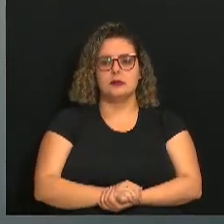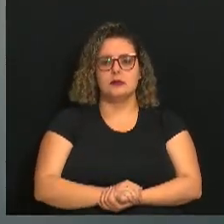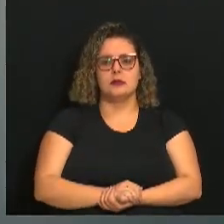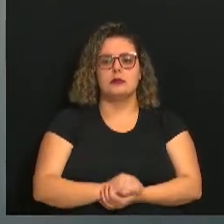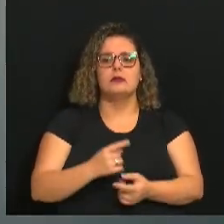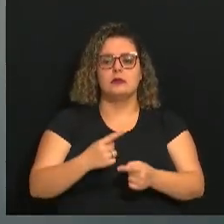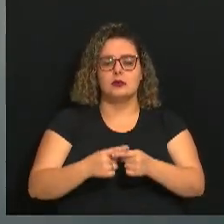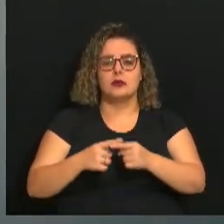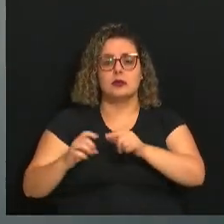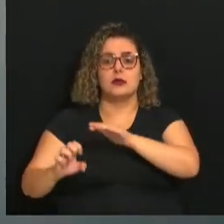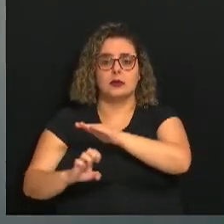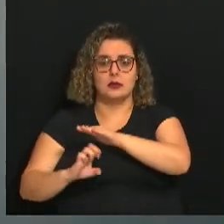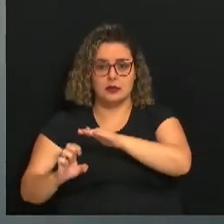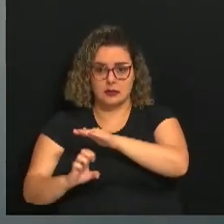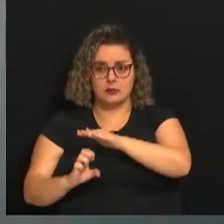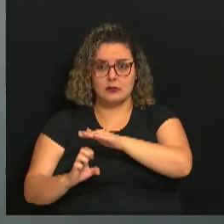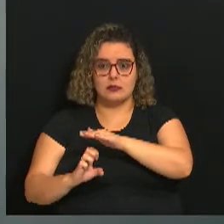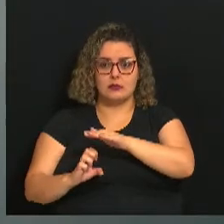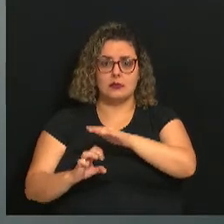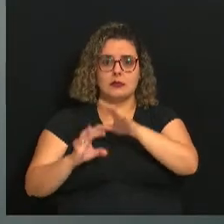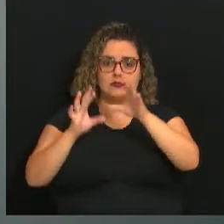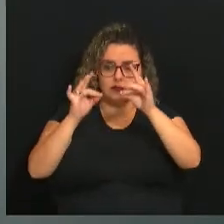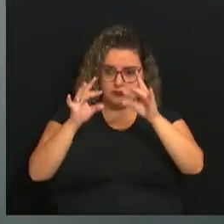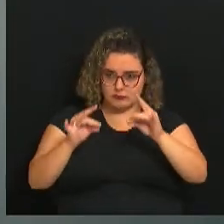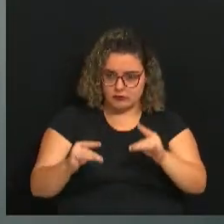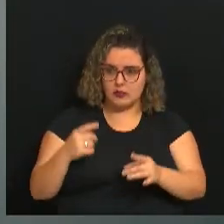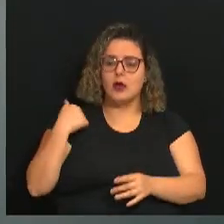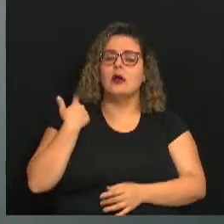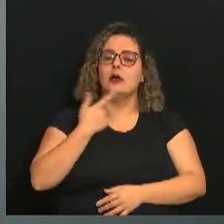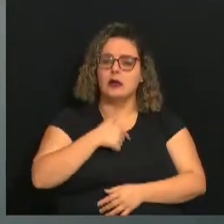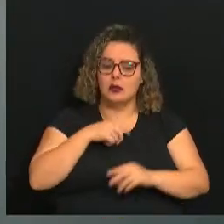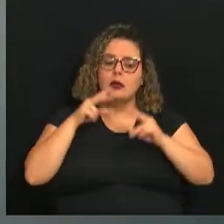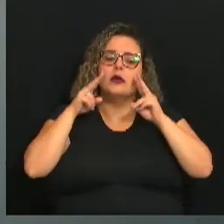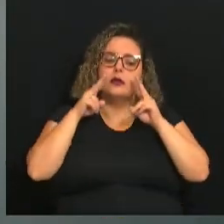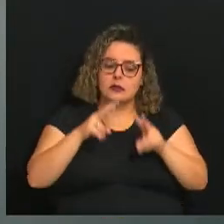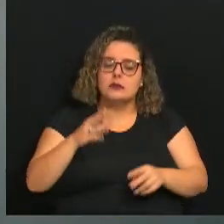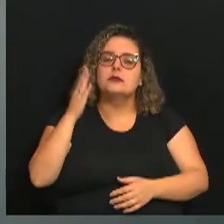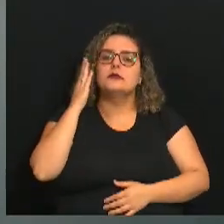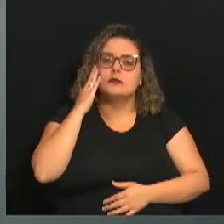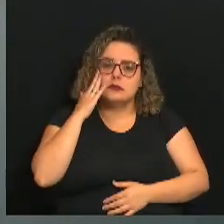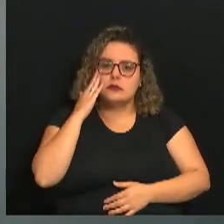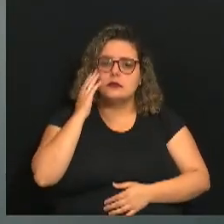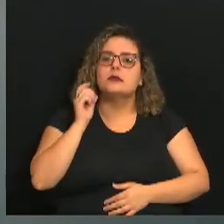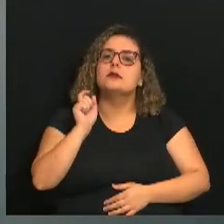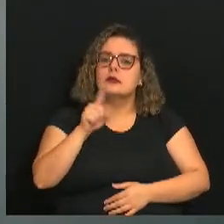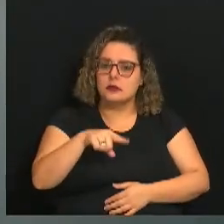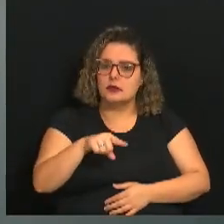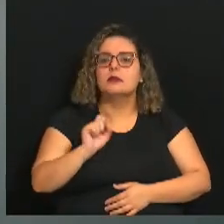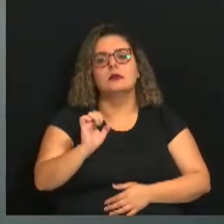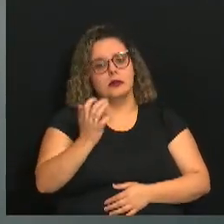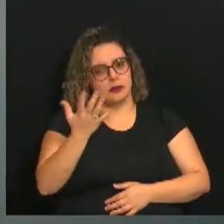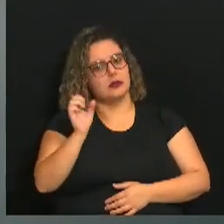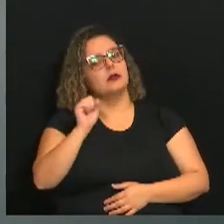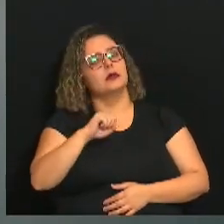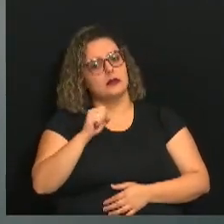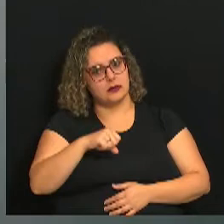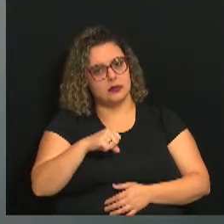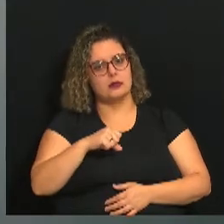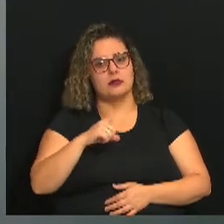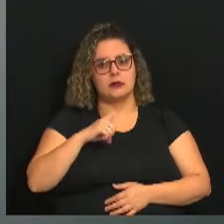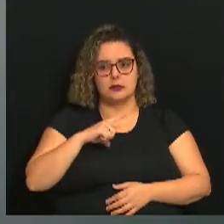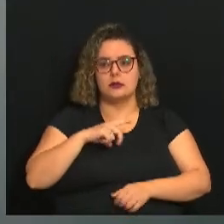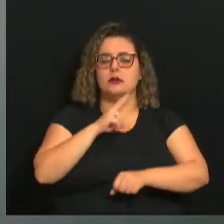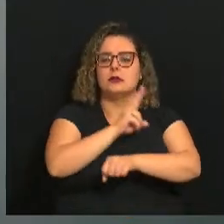fazer o repasse para a empresa, a gente tem acesso a esses dados. Então, isso é fato. Nós temos aí cuidadores trabalhando